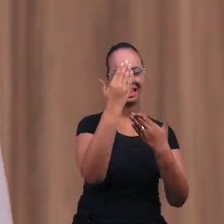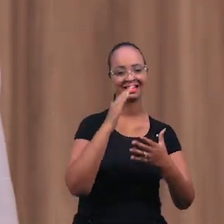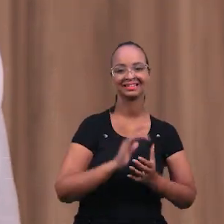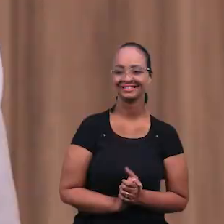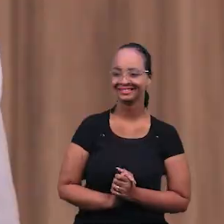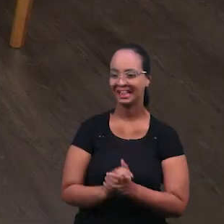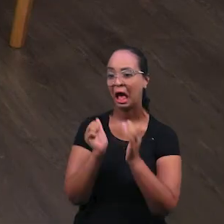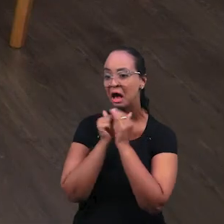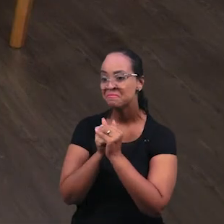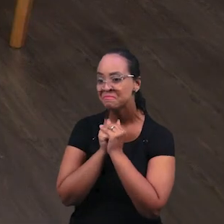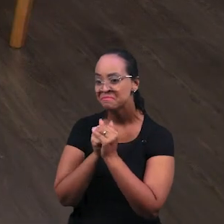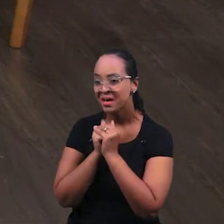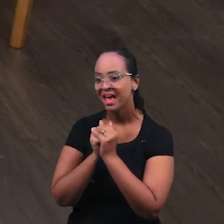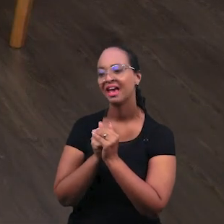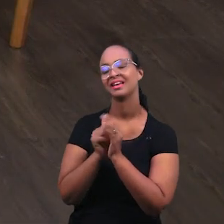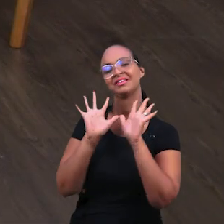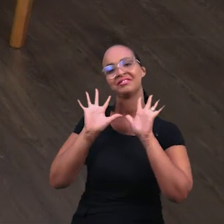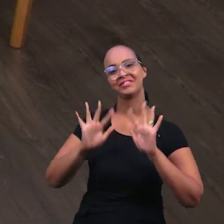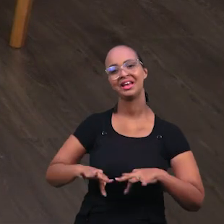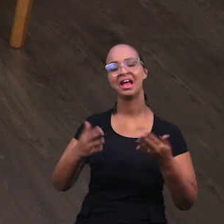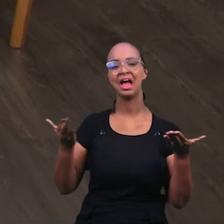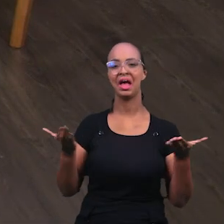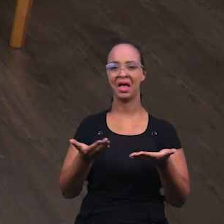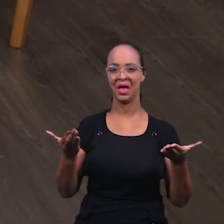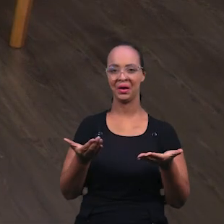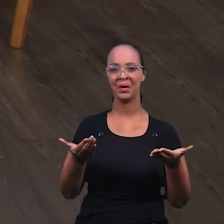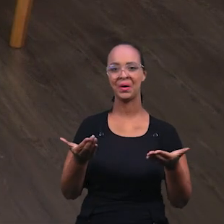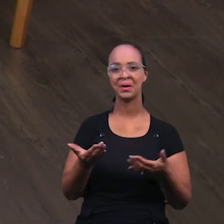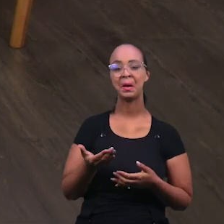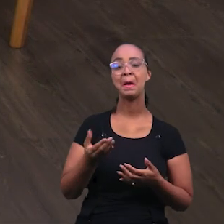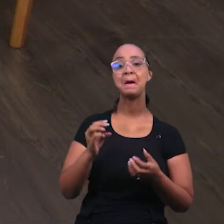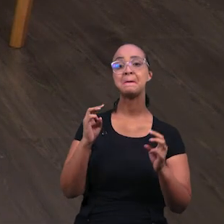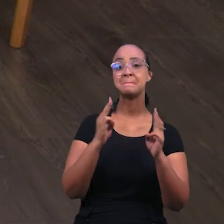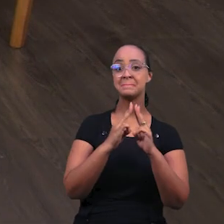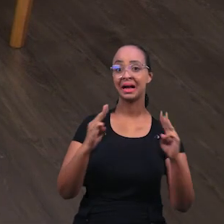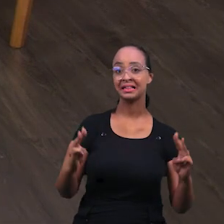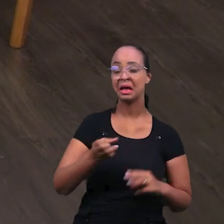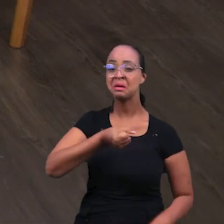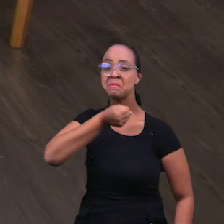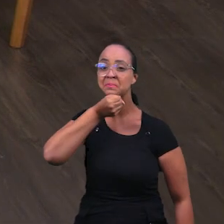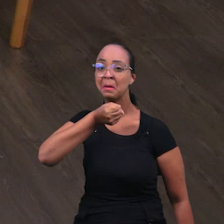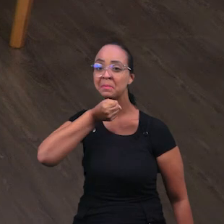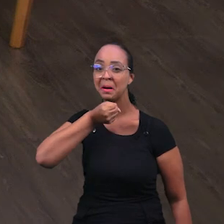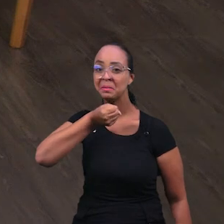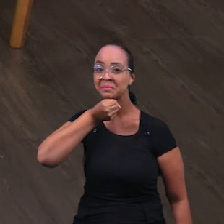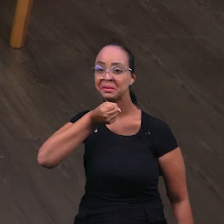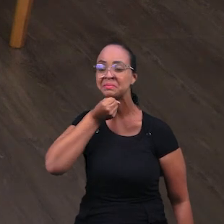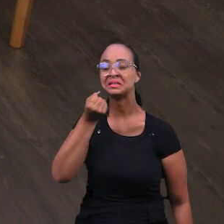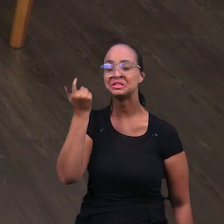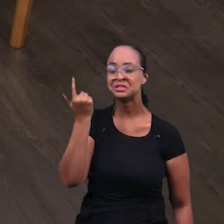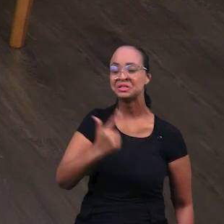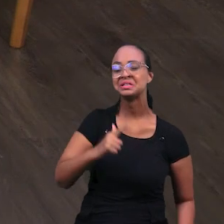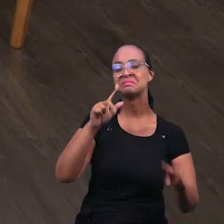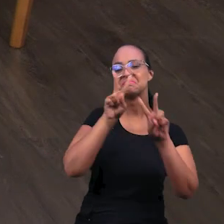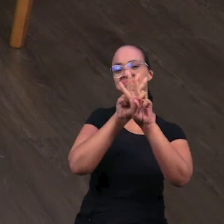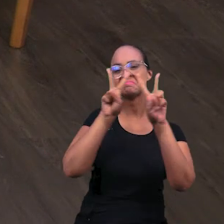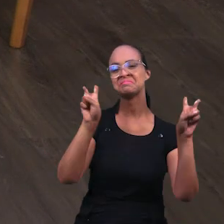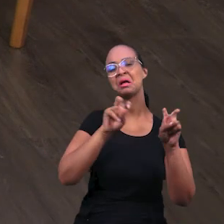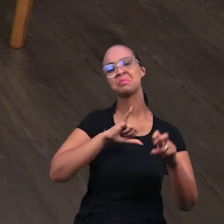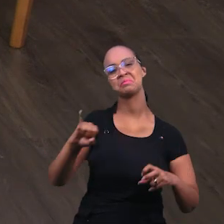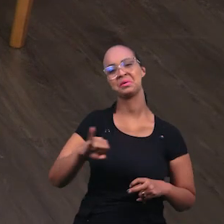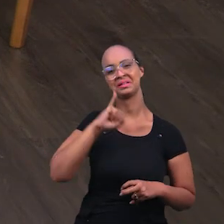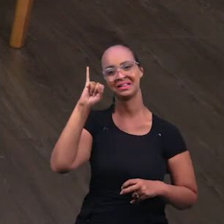obrigada. Amém. A gente encerra então mais uma edição do quadro Manaim Entrevista, com mais um tema de